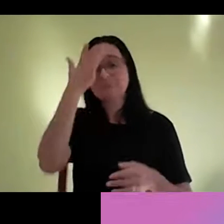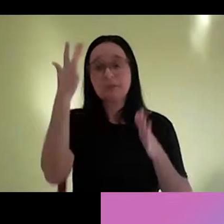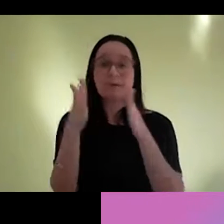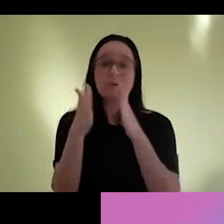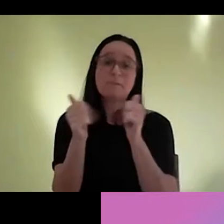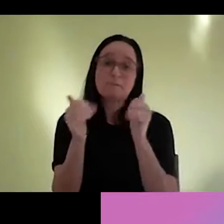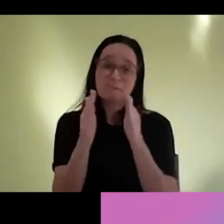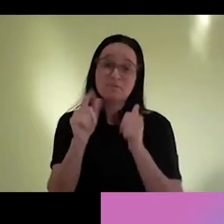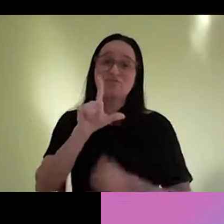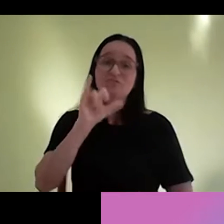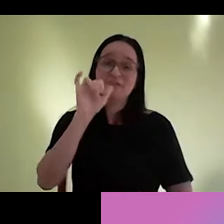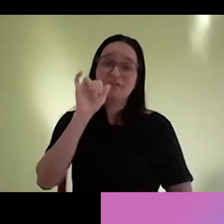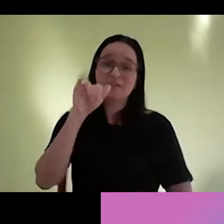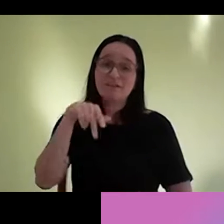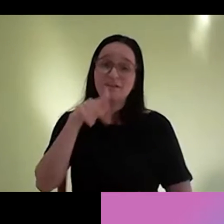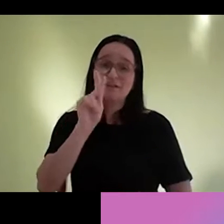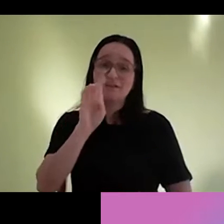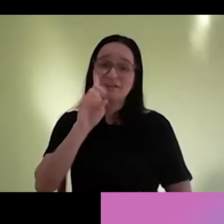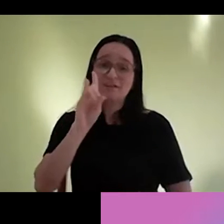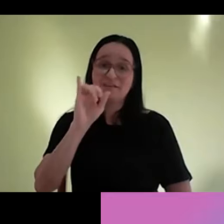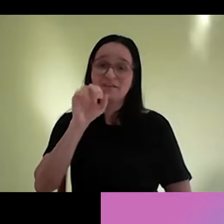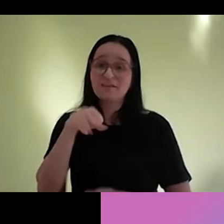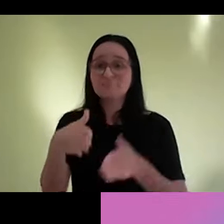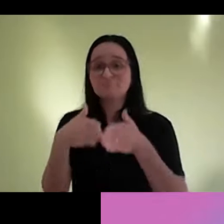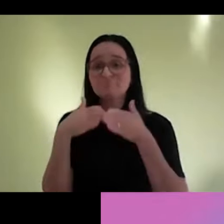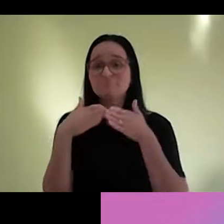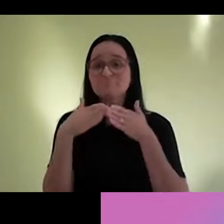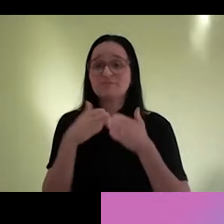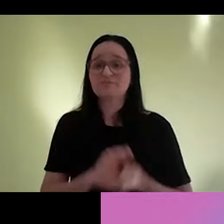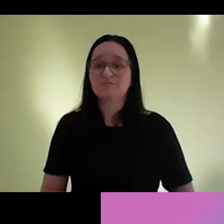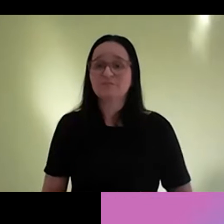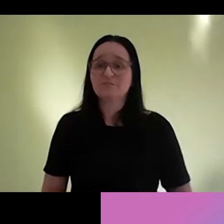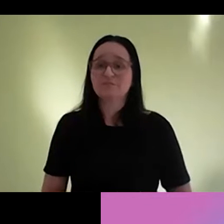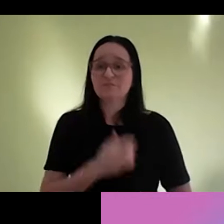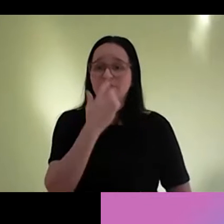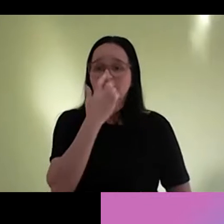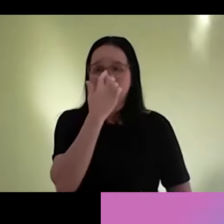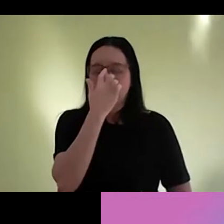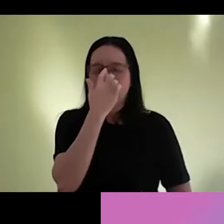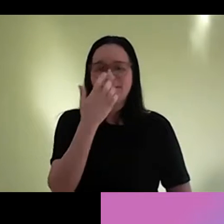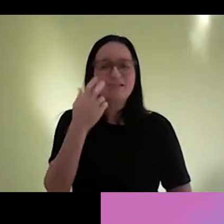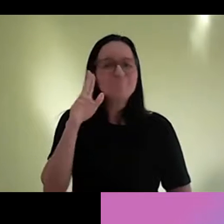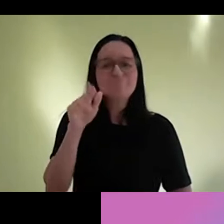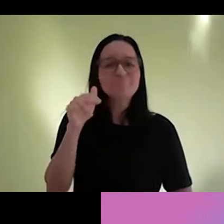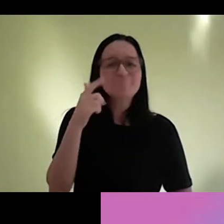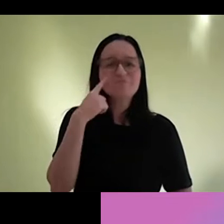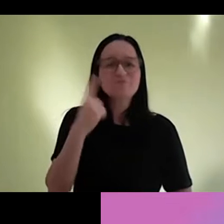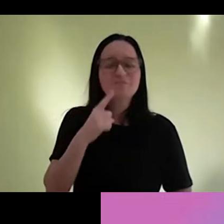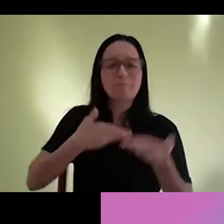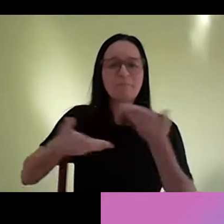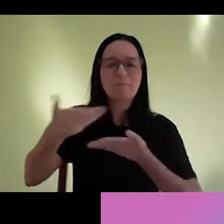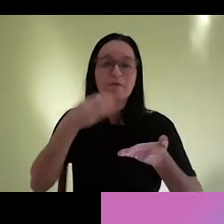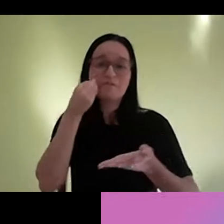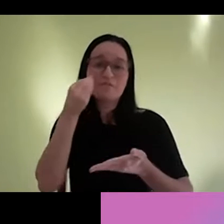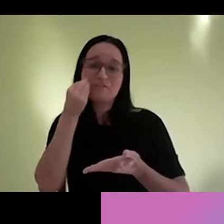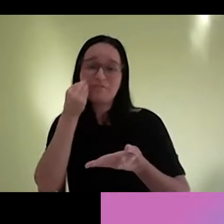você puder compartilhar posso mas eu nunca sei eu nunca sei compartilhar direitinho mas eu vou eu vou abrir aqui